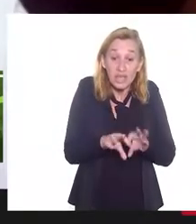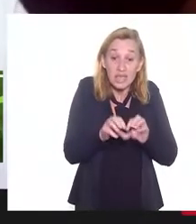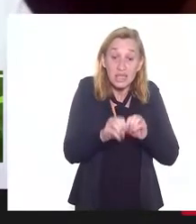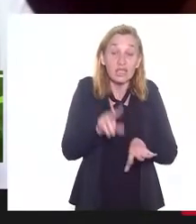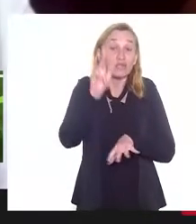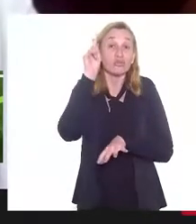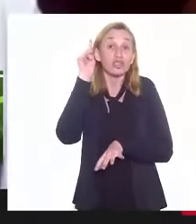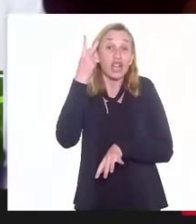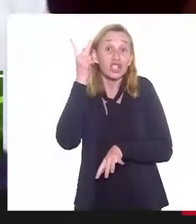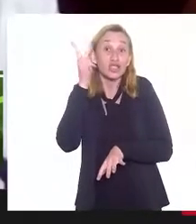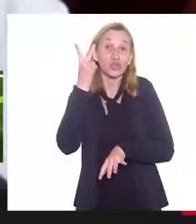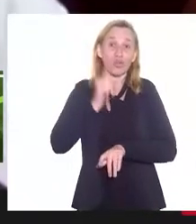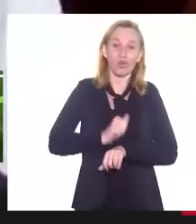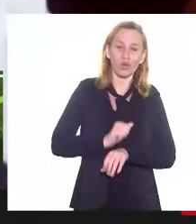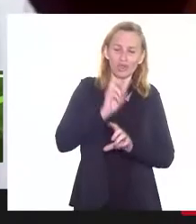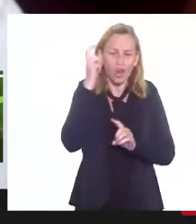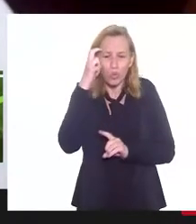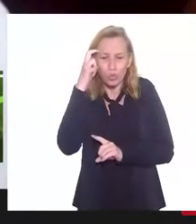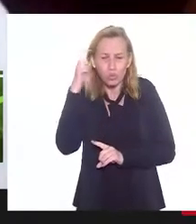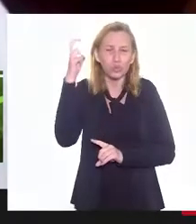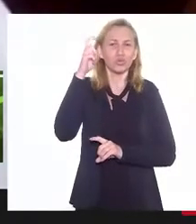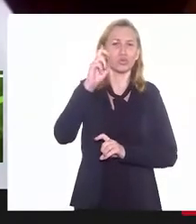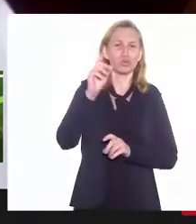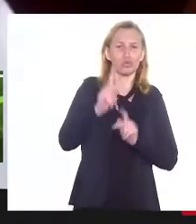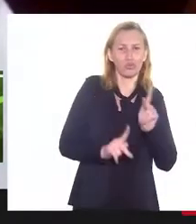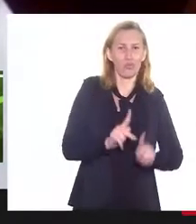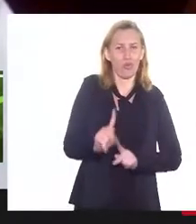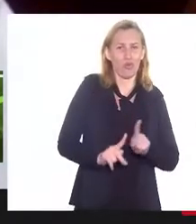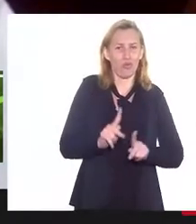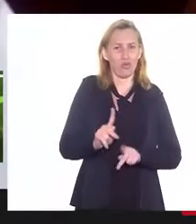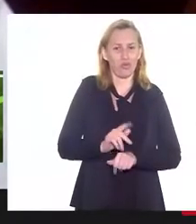história, da cultura do povo